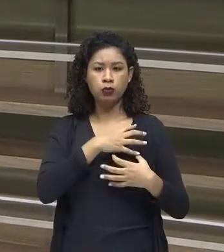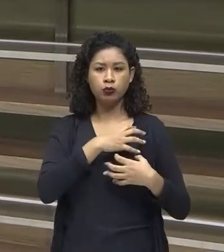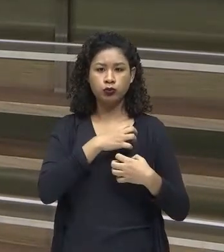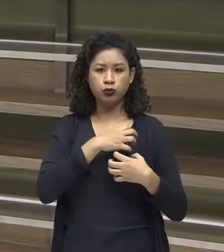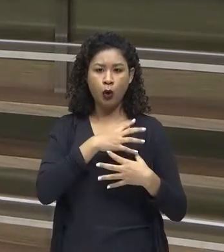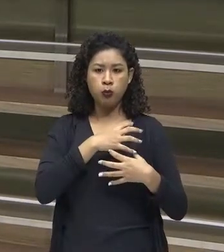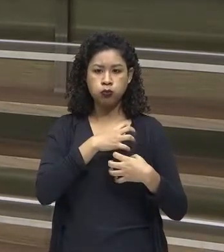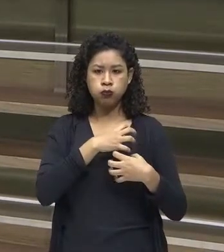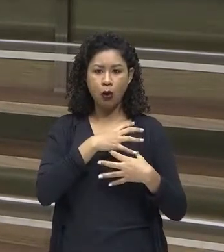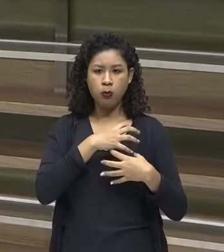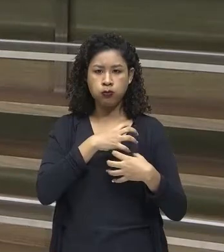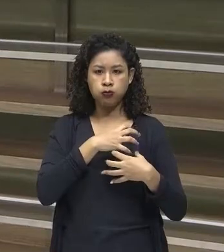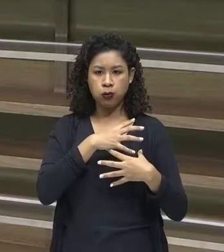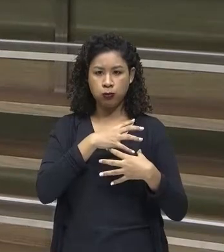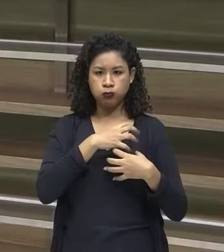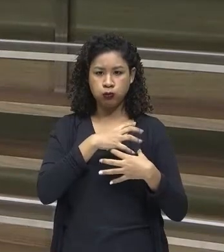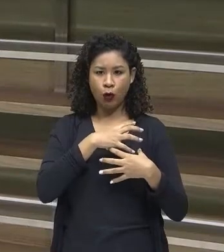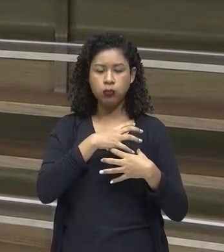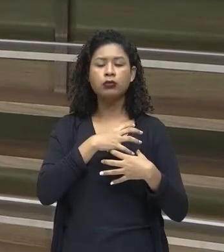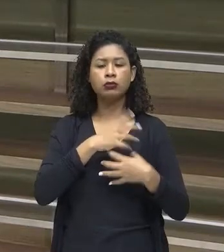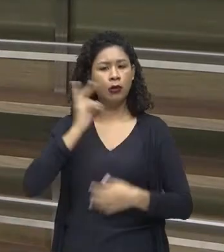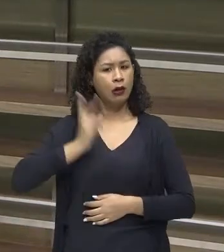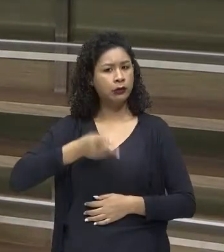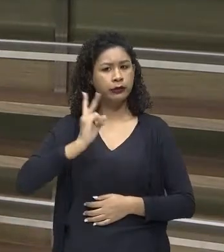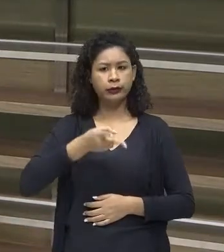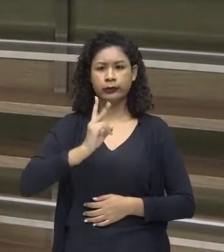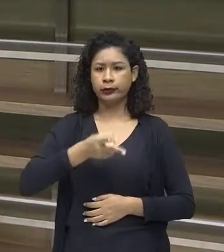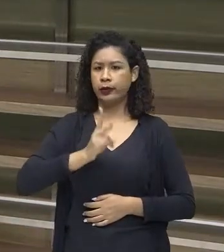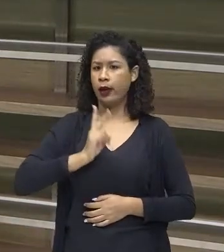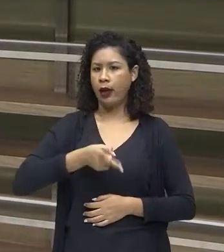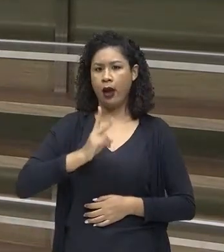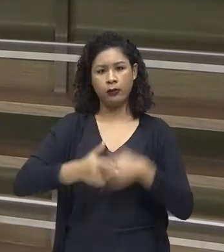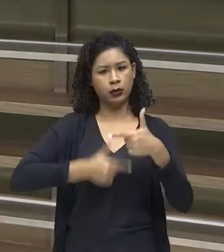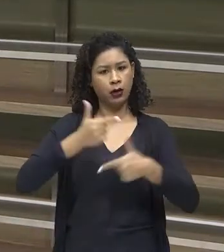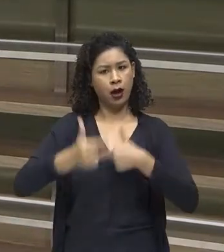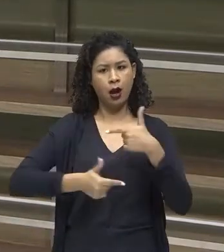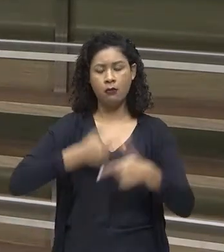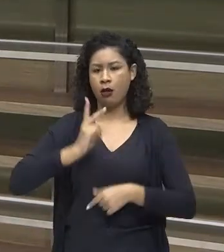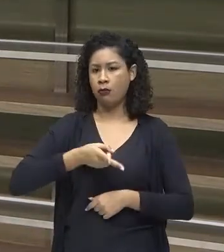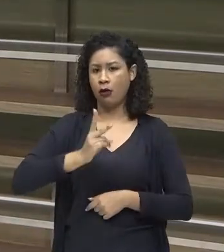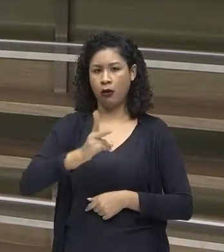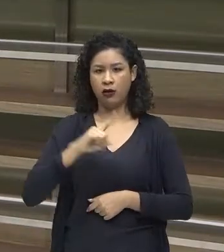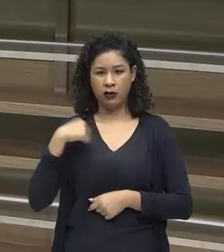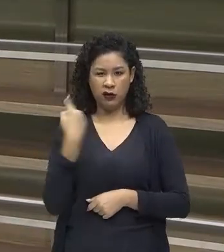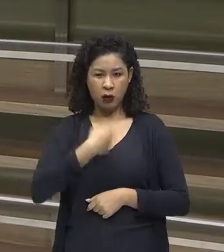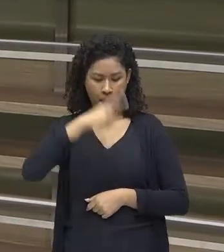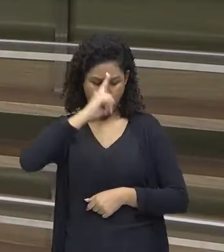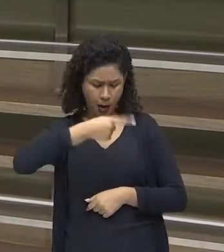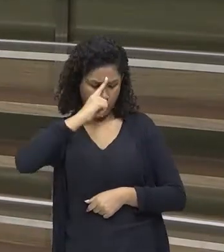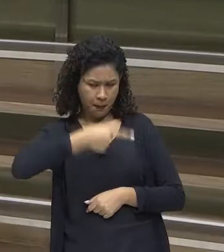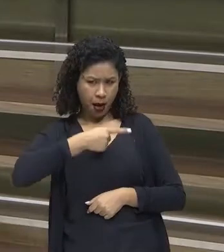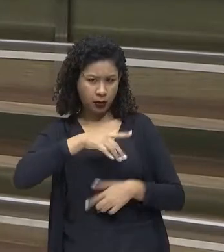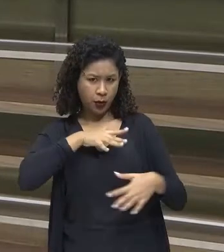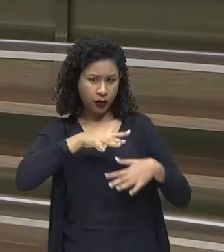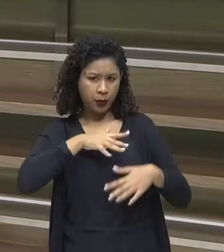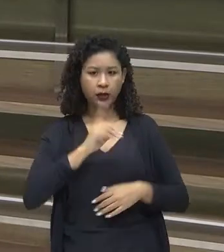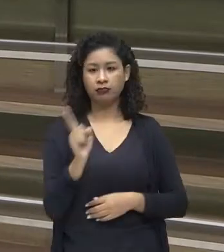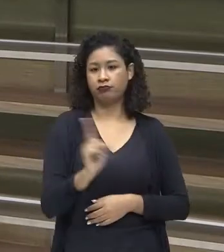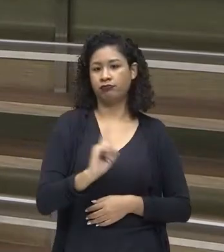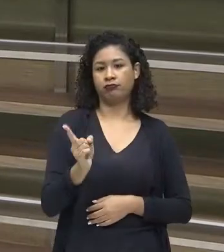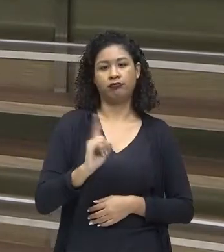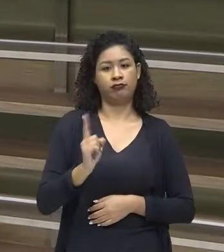nosso coração está batendo ali a todo momento sem a gente necessariamente controlar esse batimento, né? Então, é um